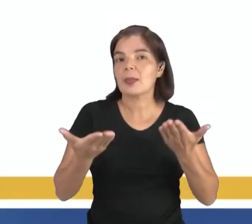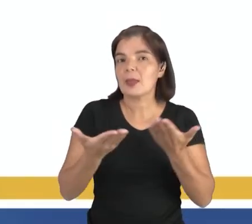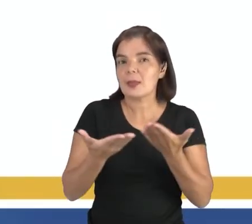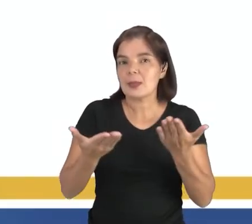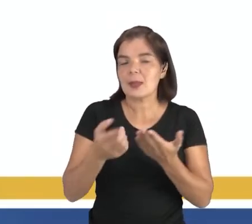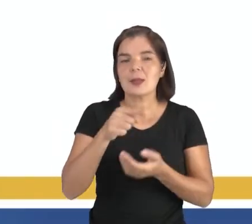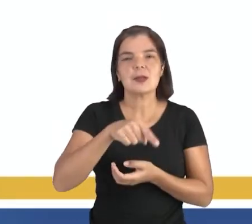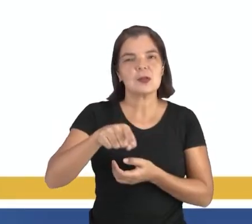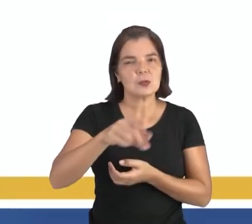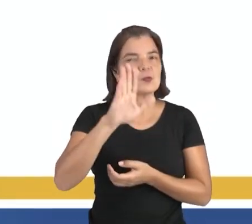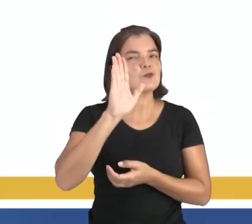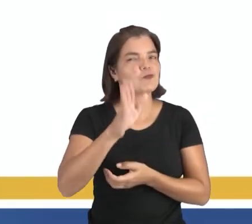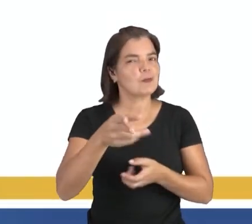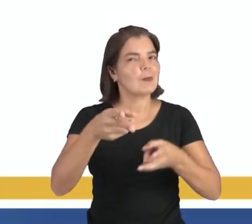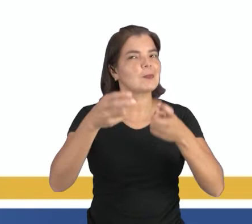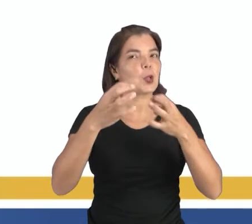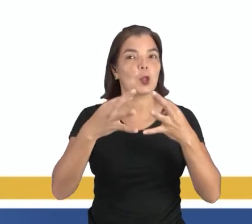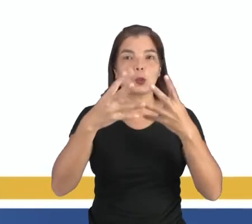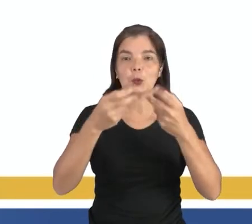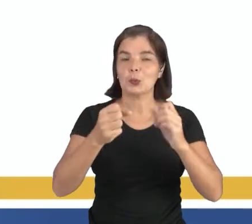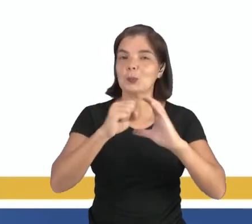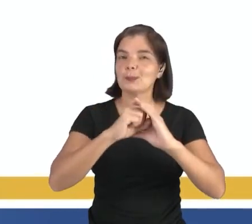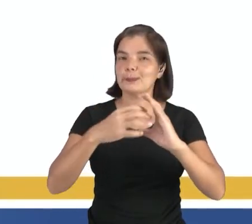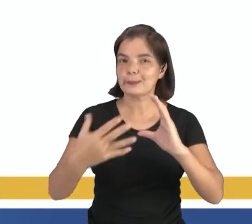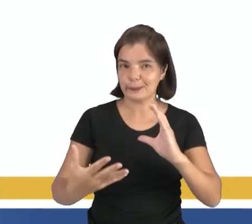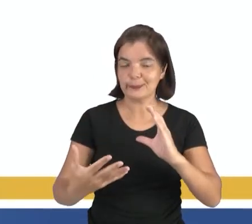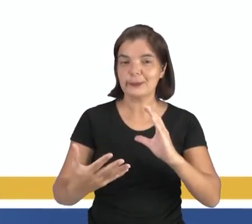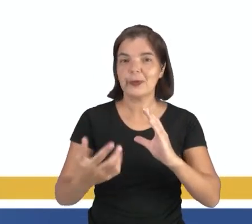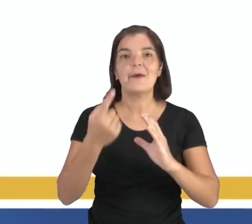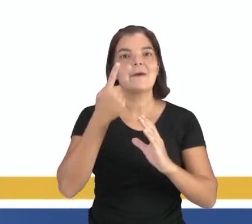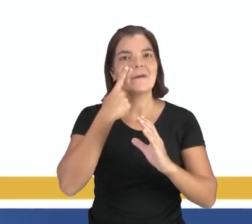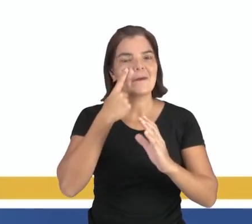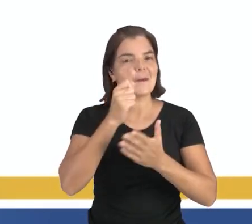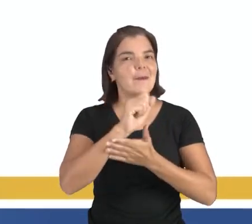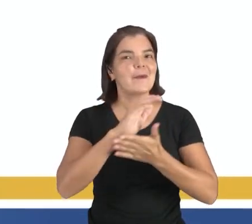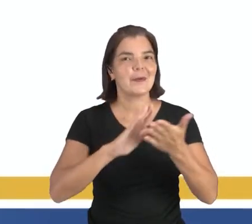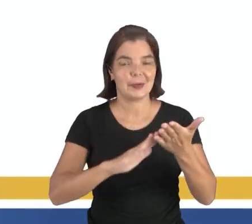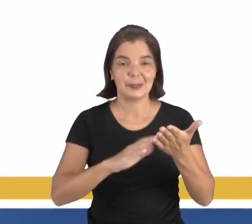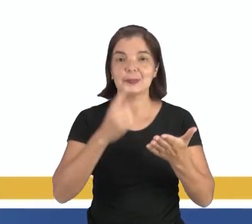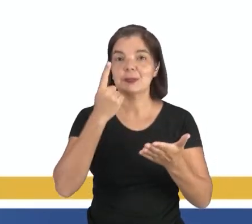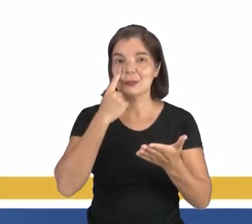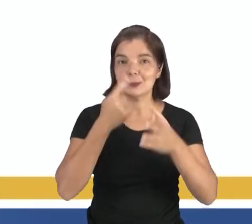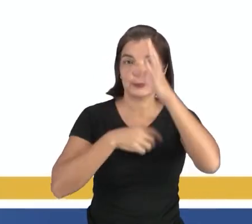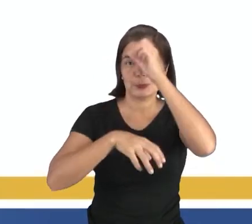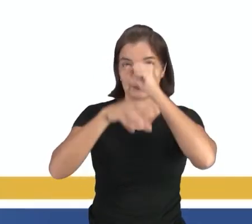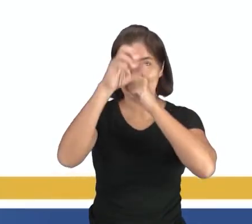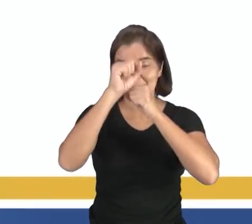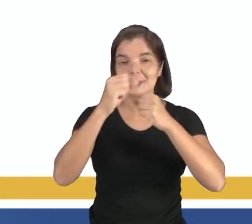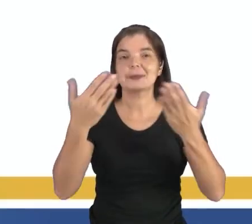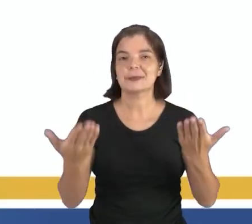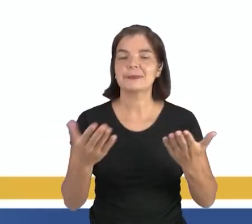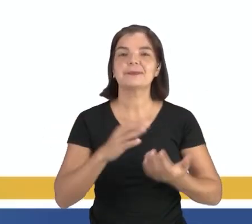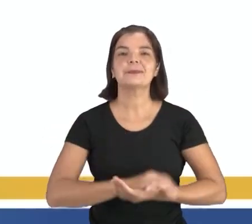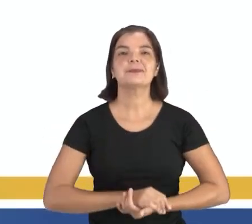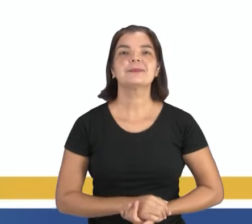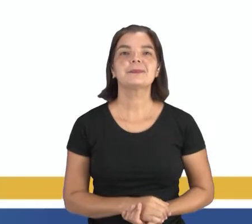Agora que você já percebeu todas essas características, vamos exercitar aquilo que nós aprendemos. Vamos